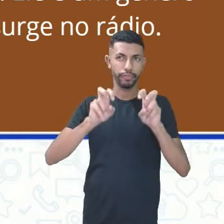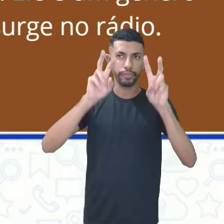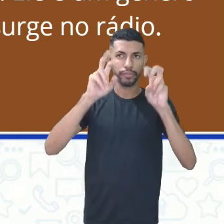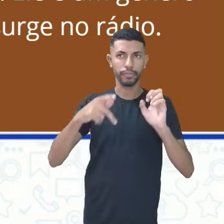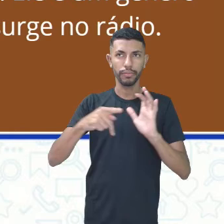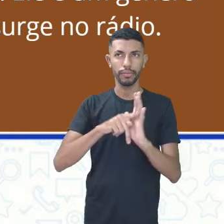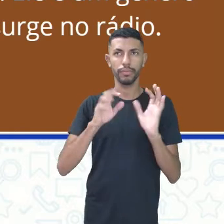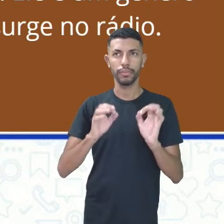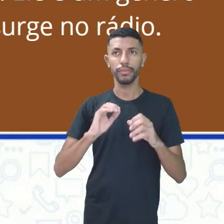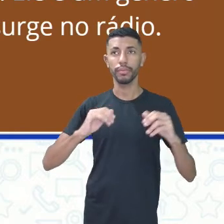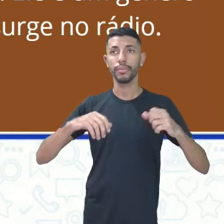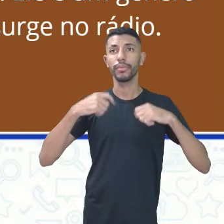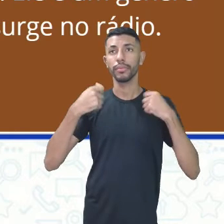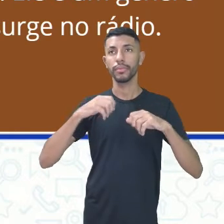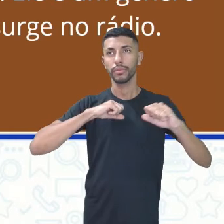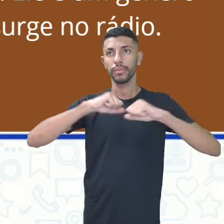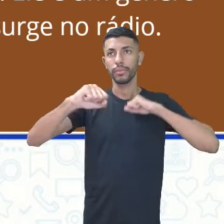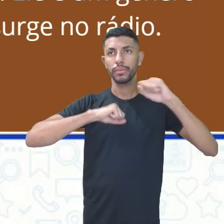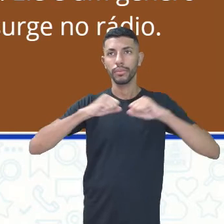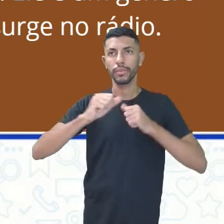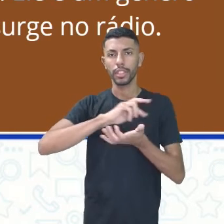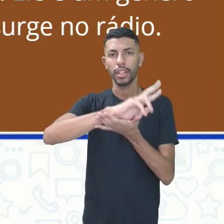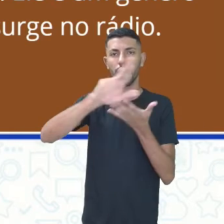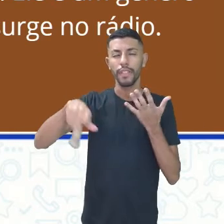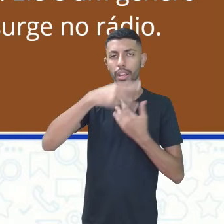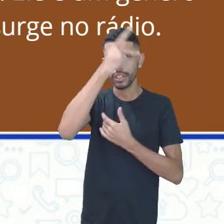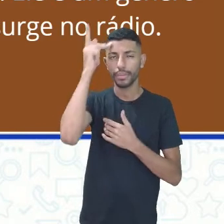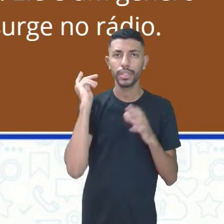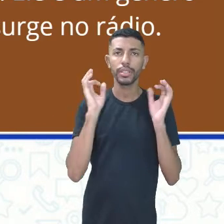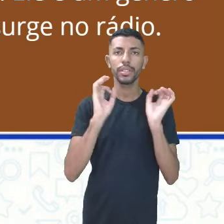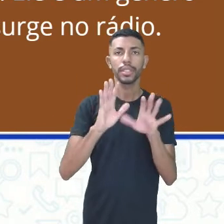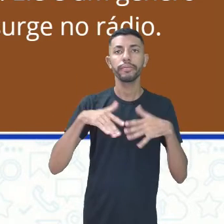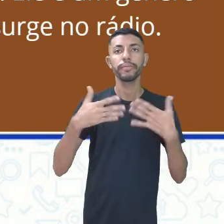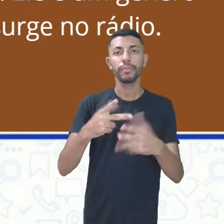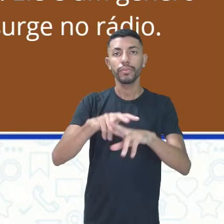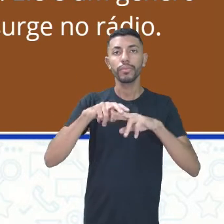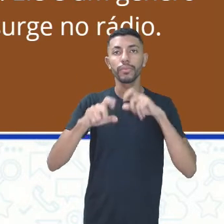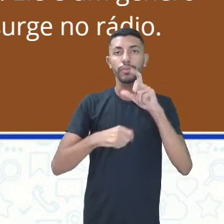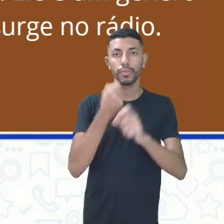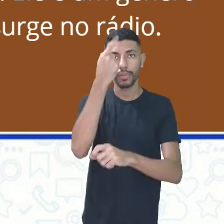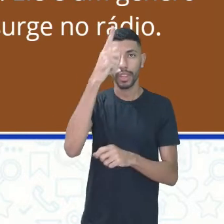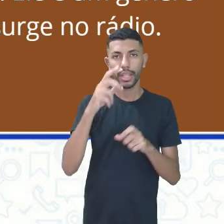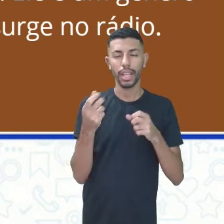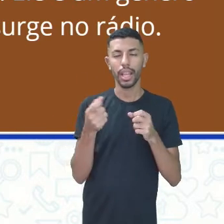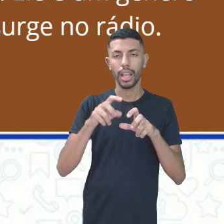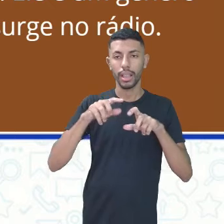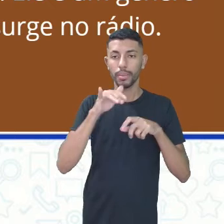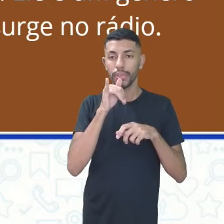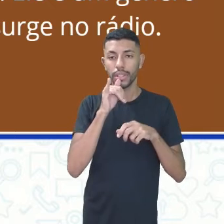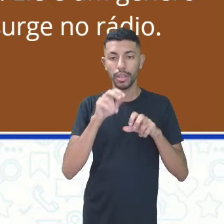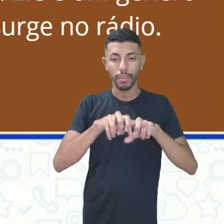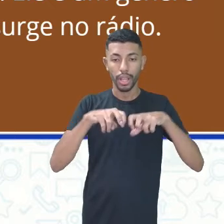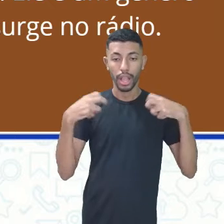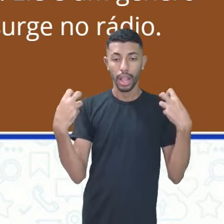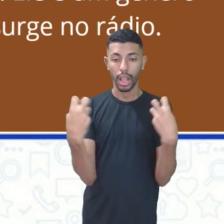específico que vai ser debatido por diversos especialistas. E por isso é essa ideia de redonda, né?